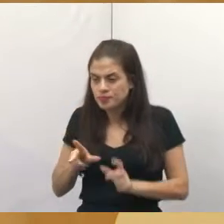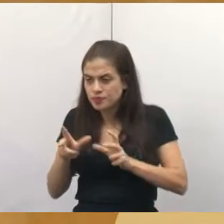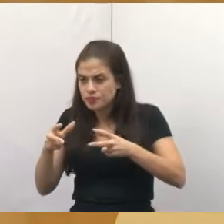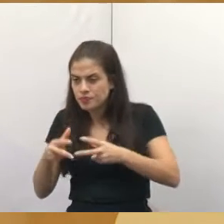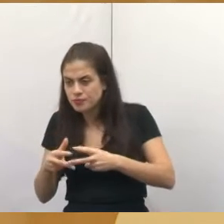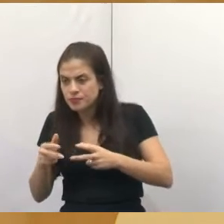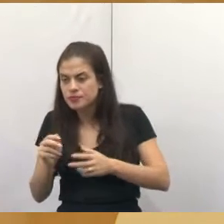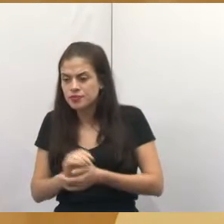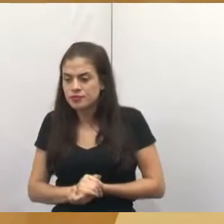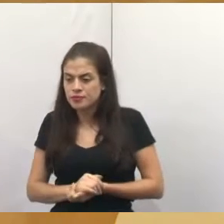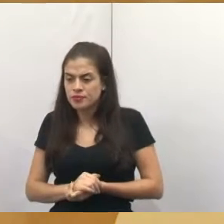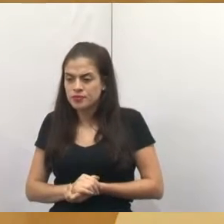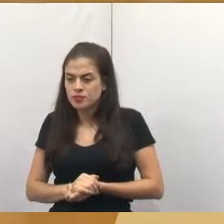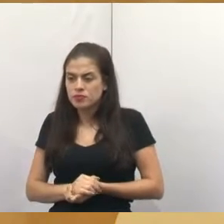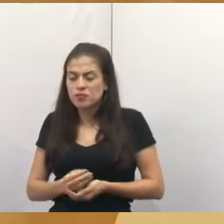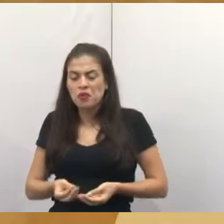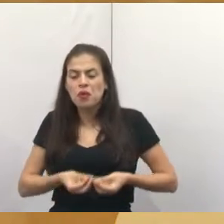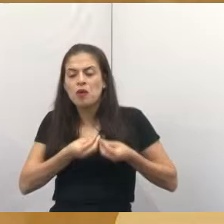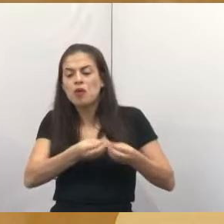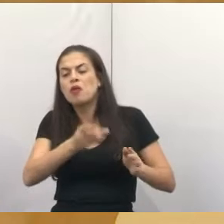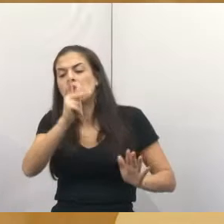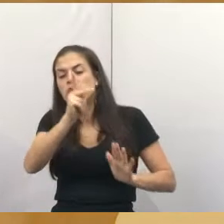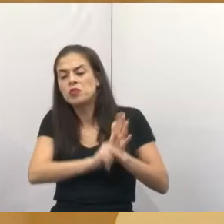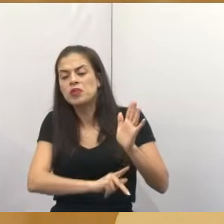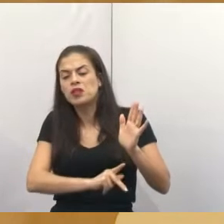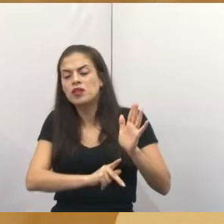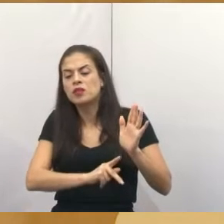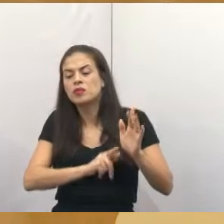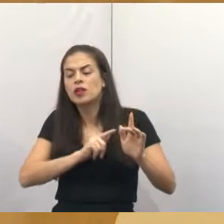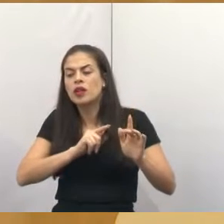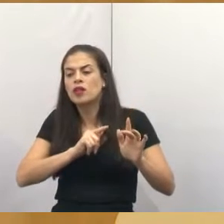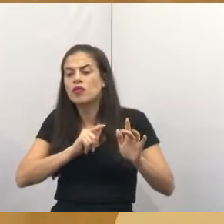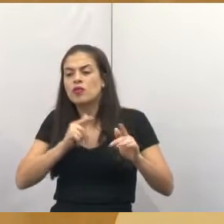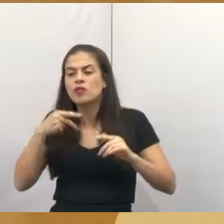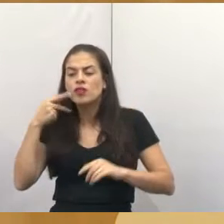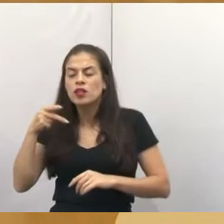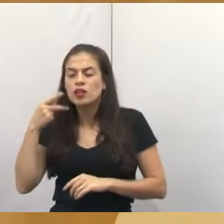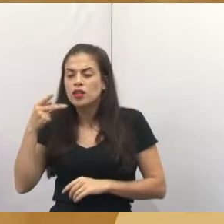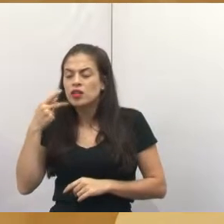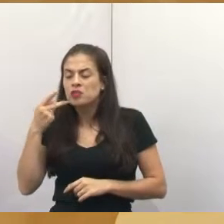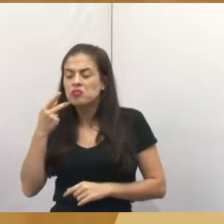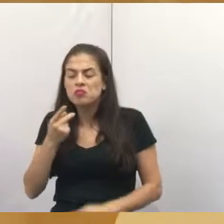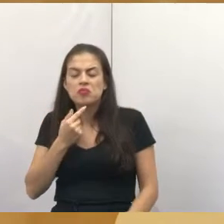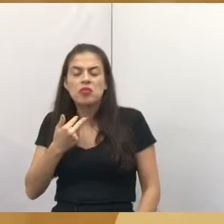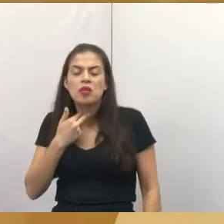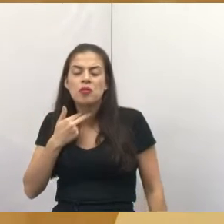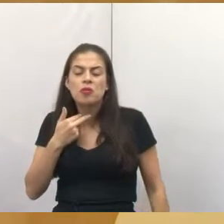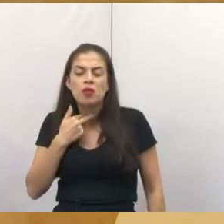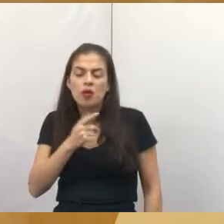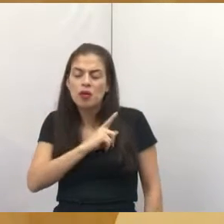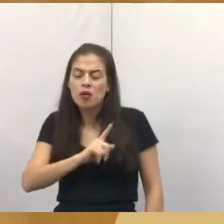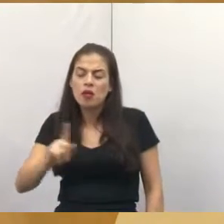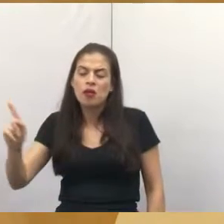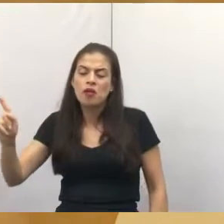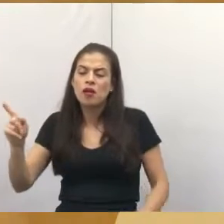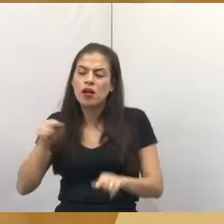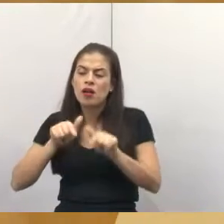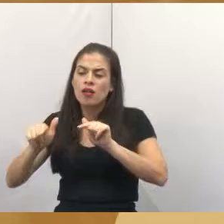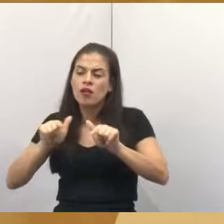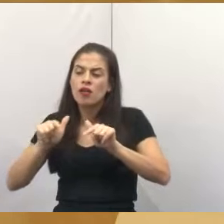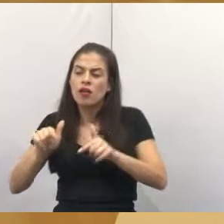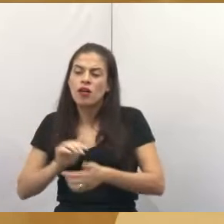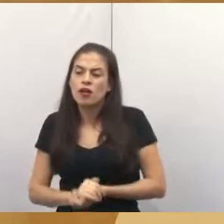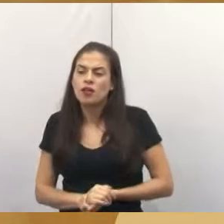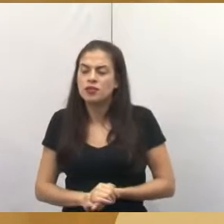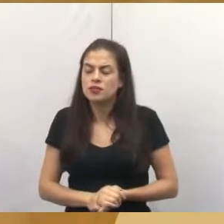que o vereador não trabalhasse fora. E foi dado matéria, eu estou aqui, o jurídico deu inconstitucional,